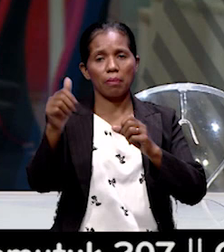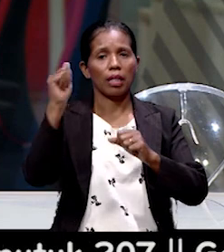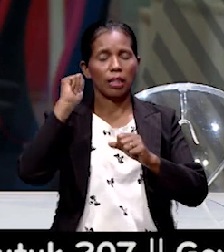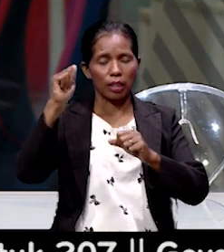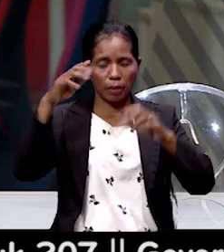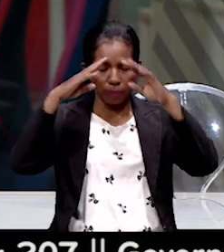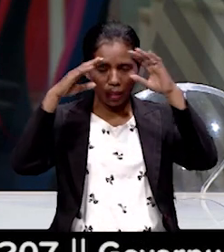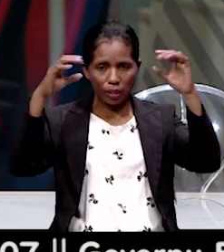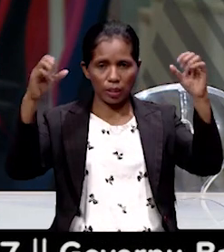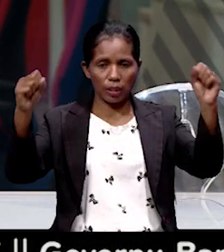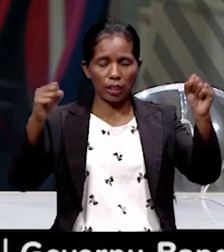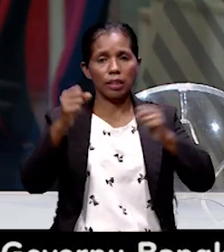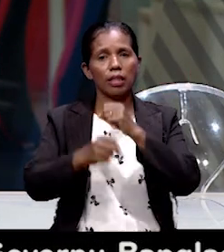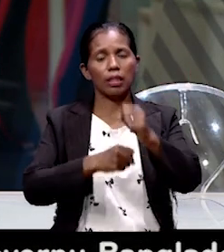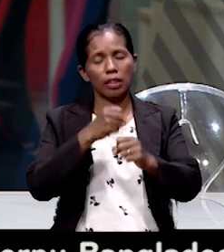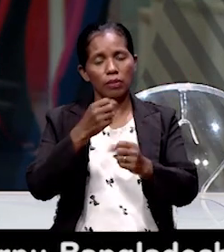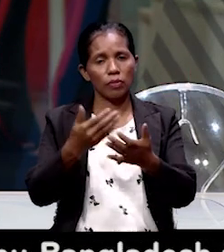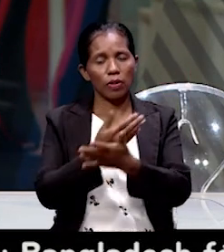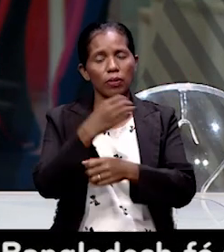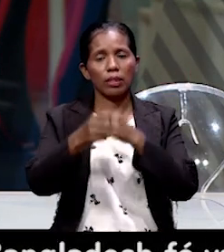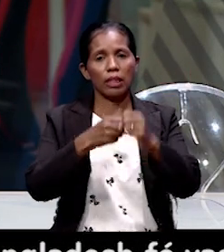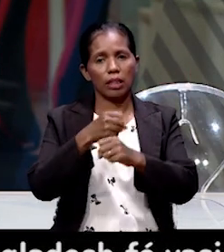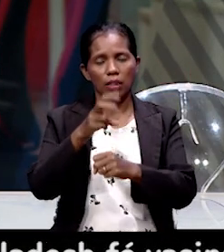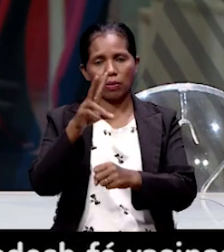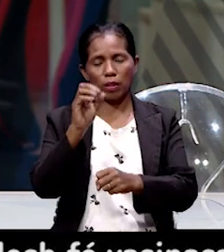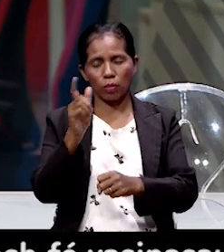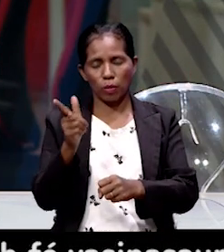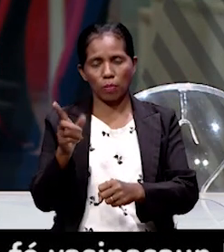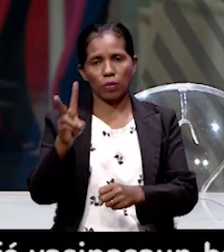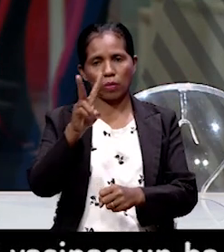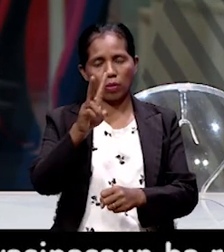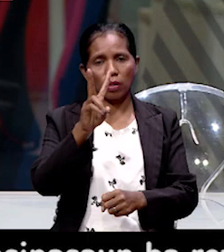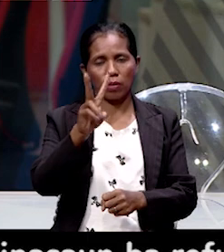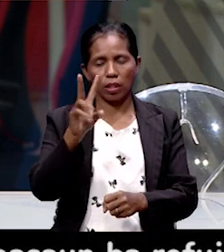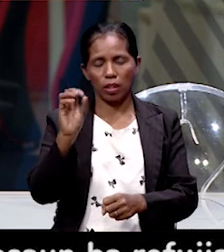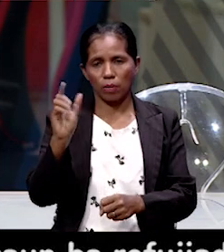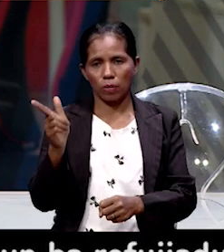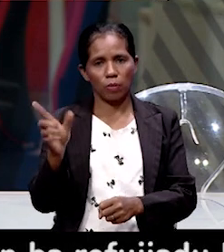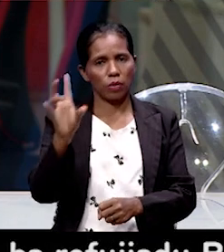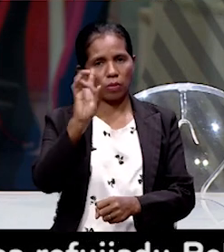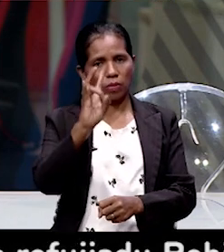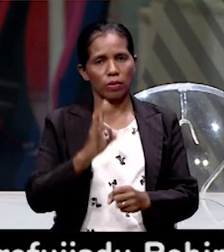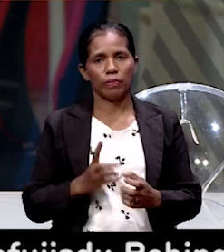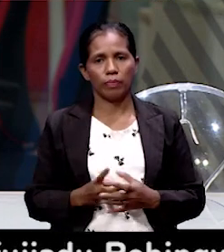república período tinang rihungrua ronulo resingrua to rihungrua ronulo resinghitu.